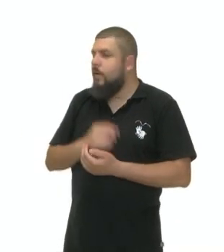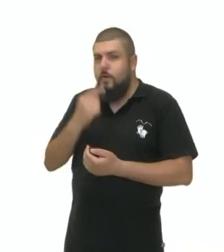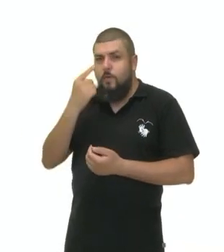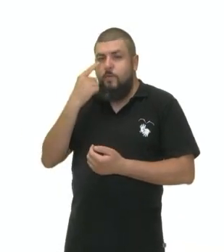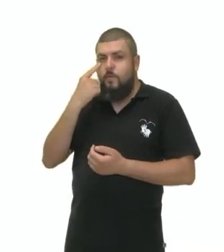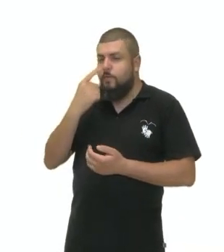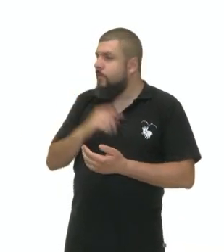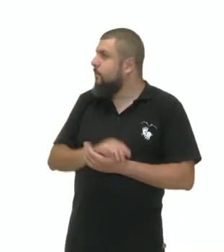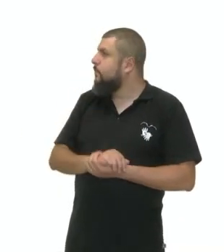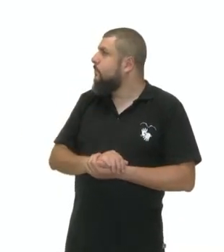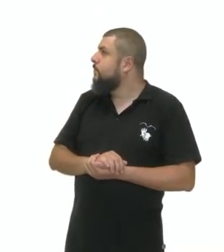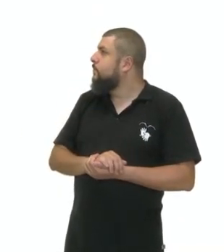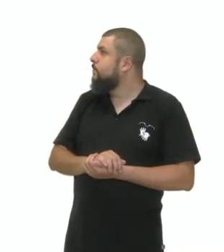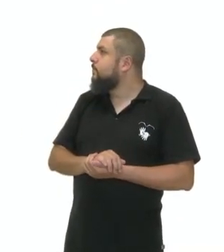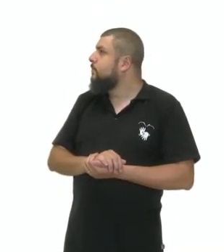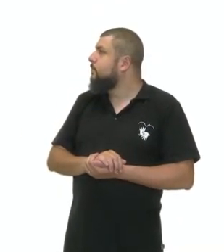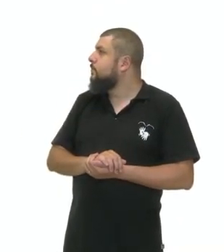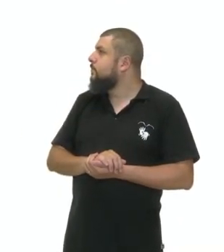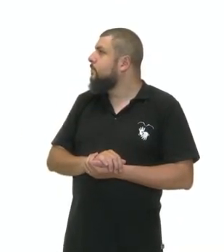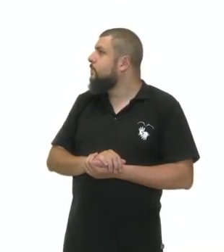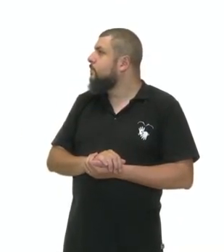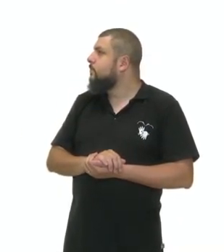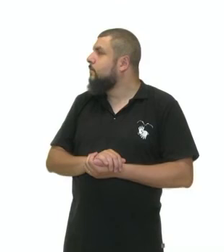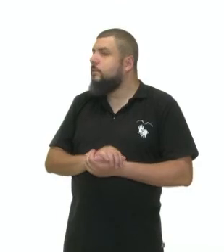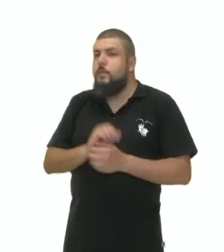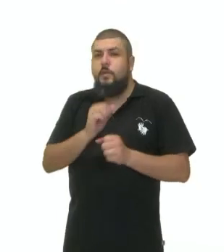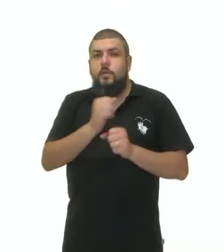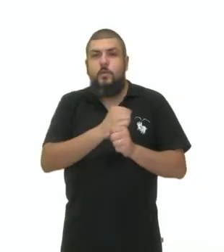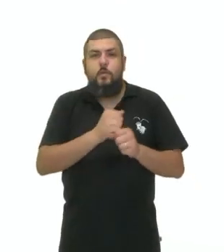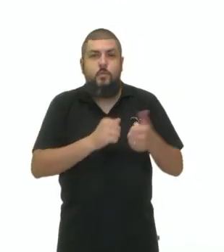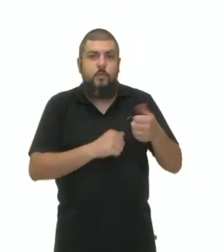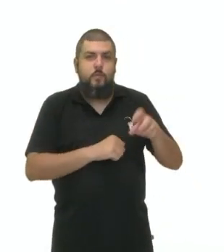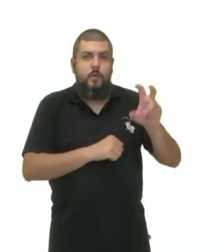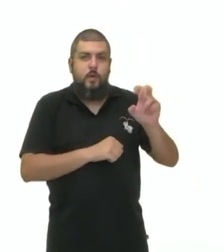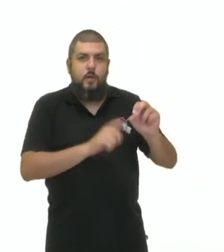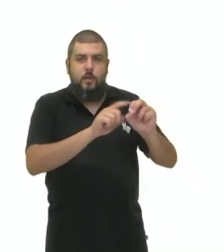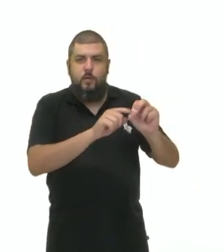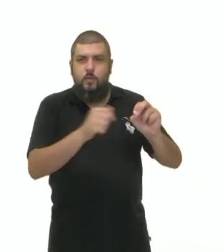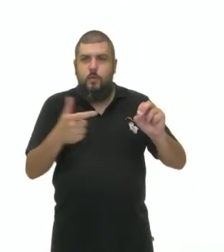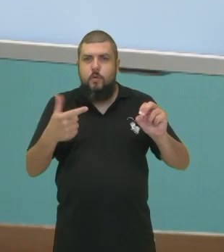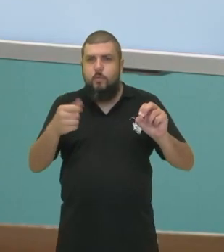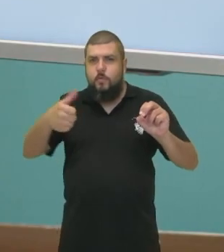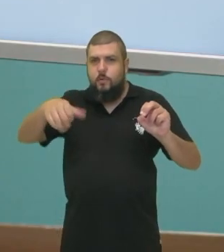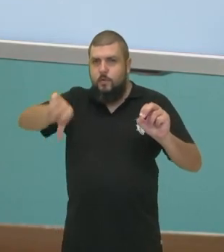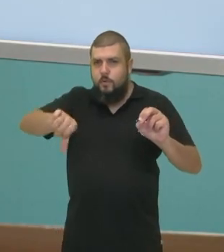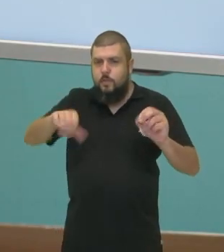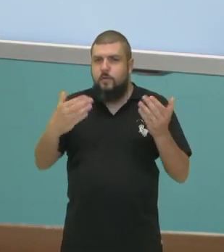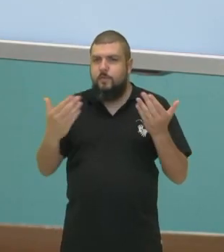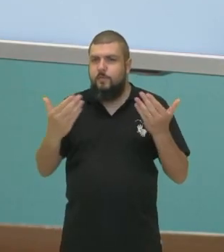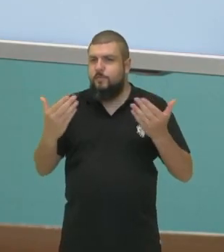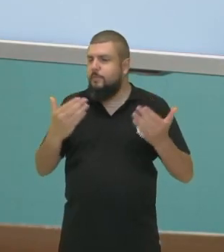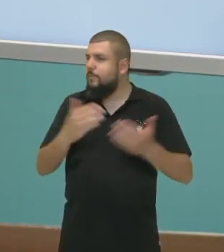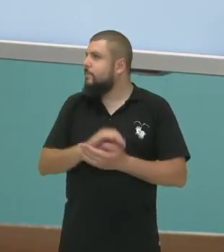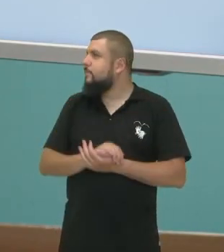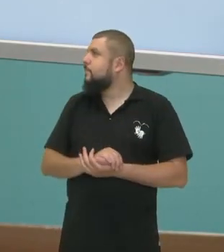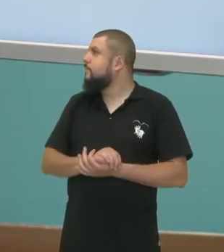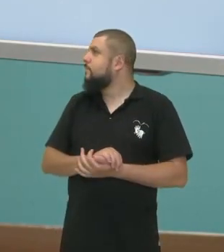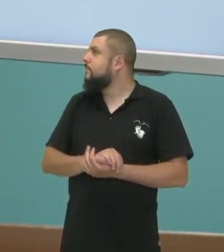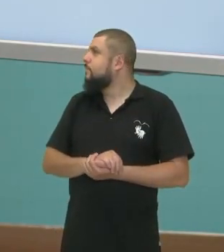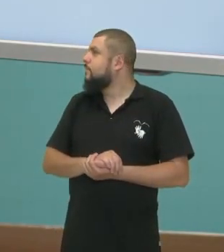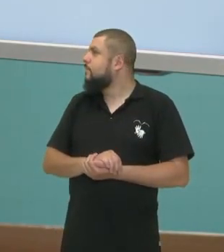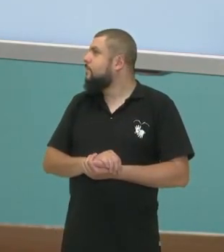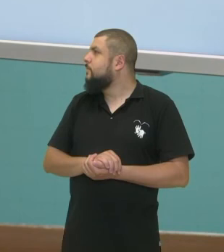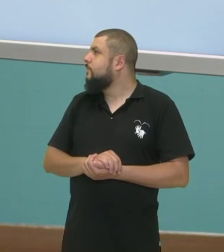nos anos 50, a falda, e agora 2019, por exemplo, essas saias aí,